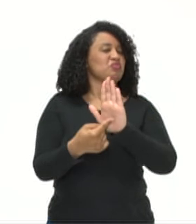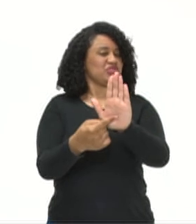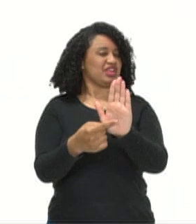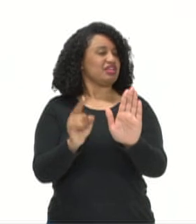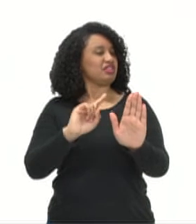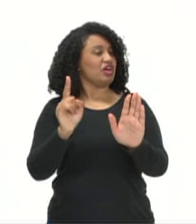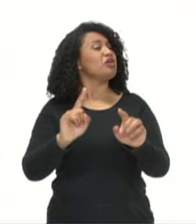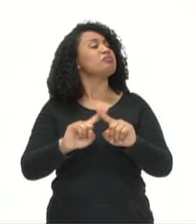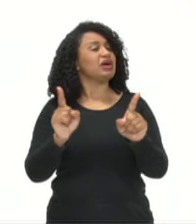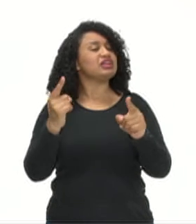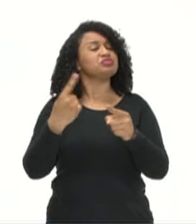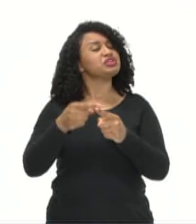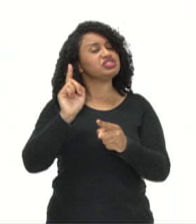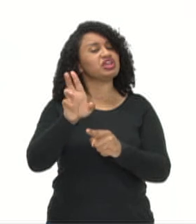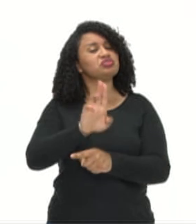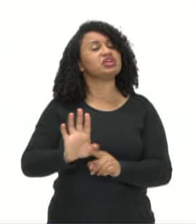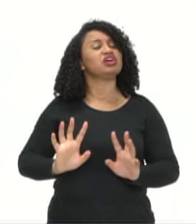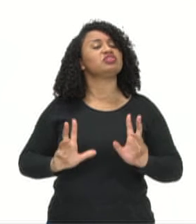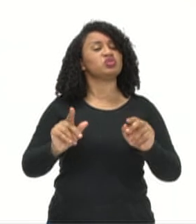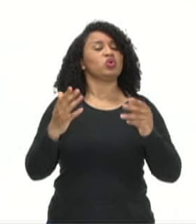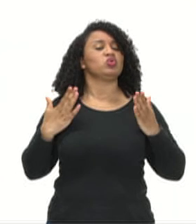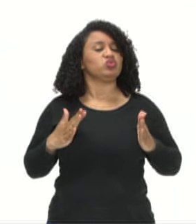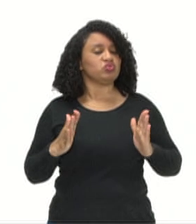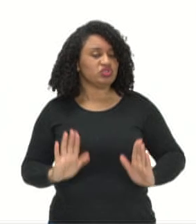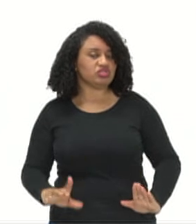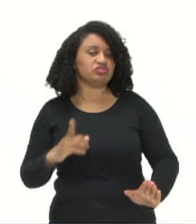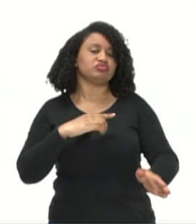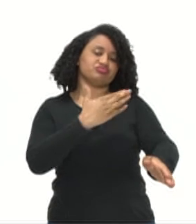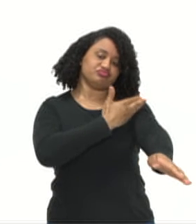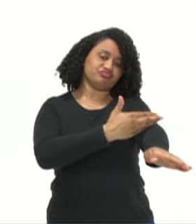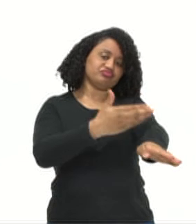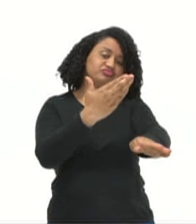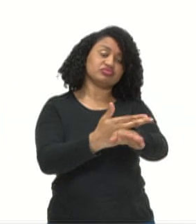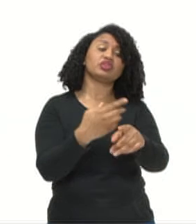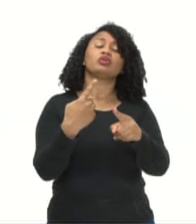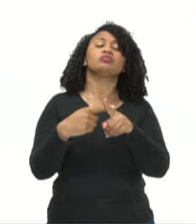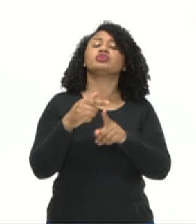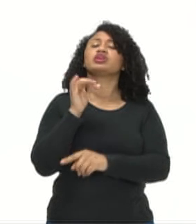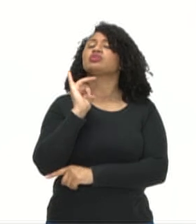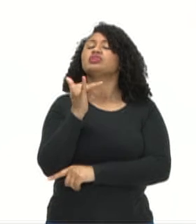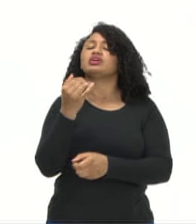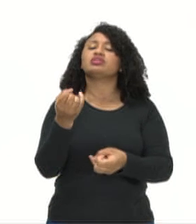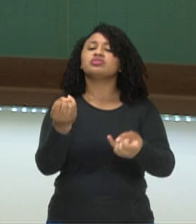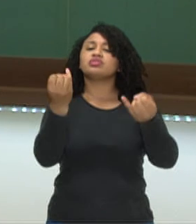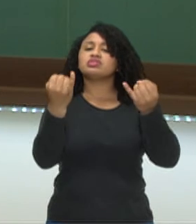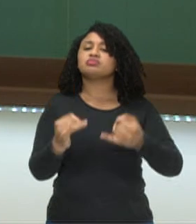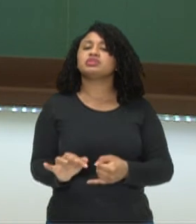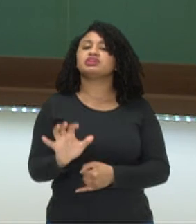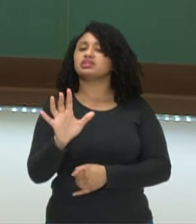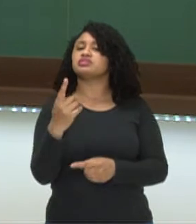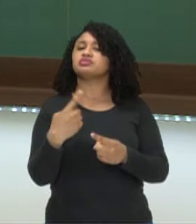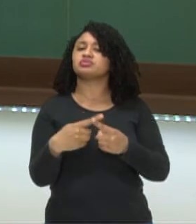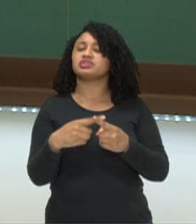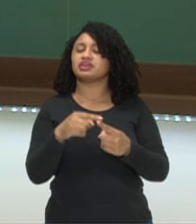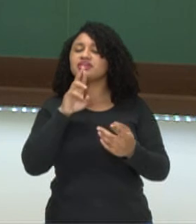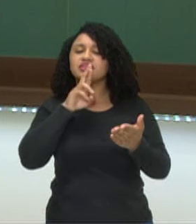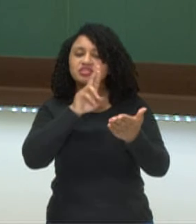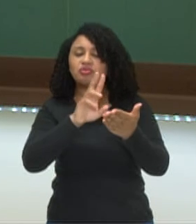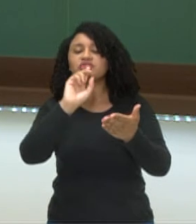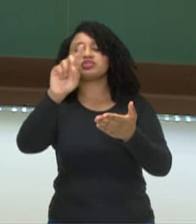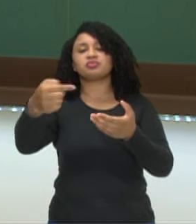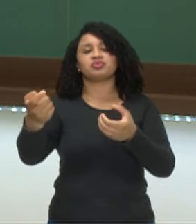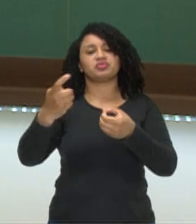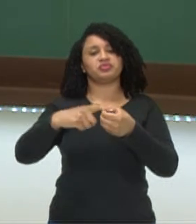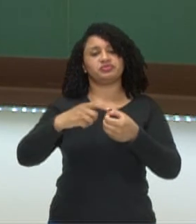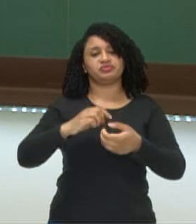não, por que já gastara todos os vestidos de mangas compridas? Por que o narrador faz essa explicação? Faz aí, que eu